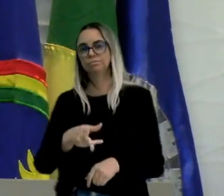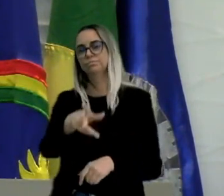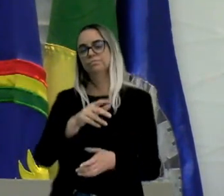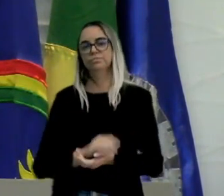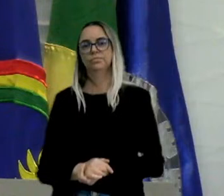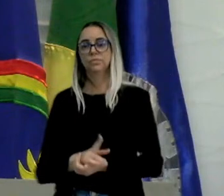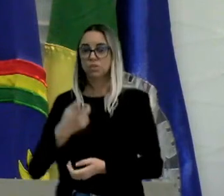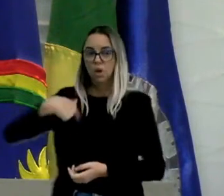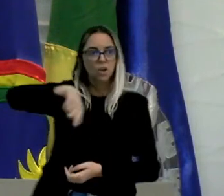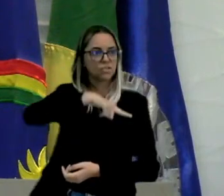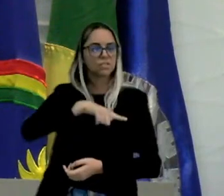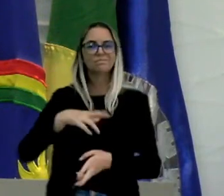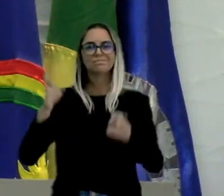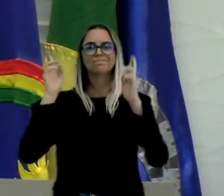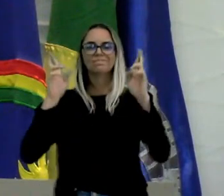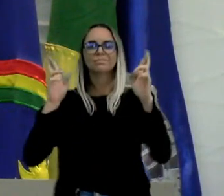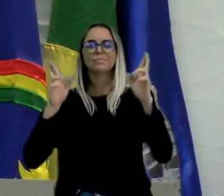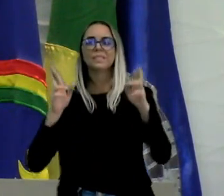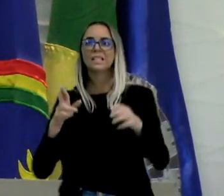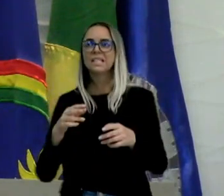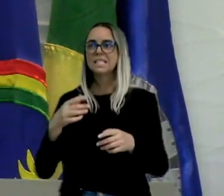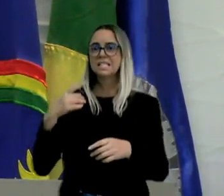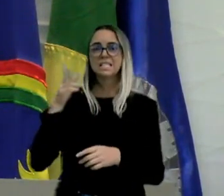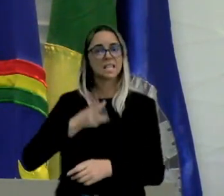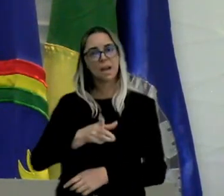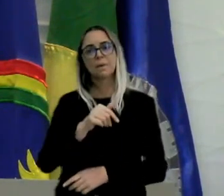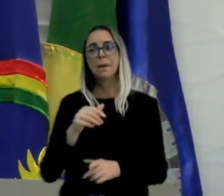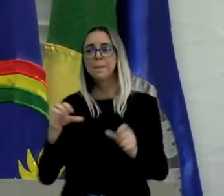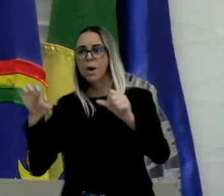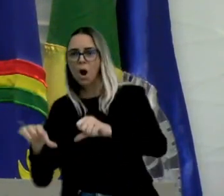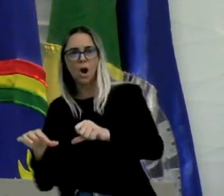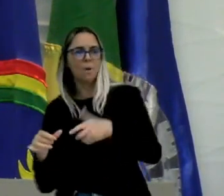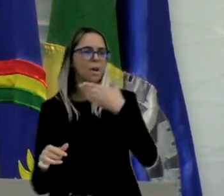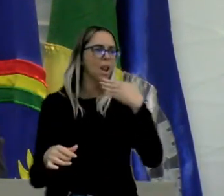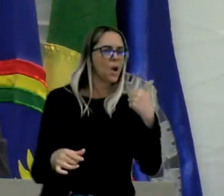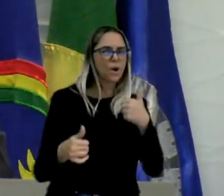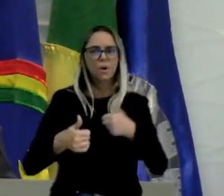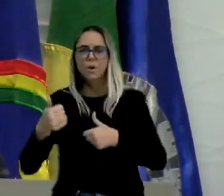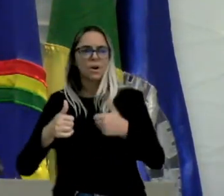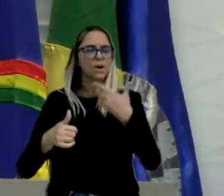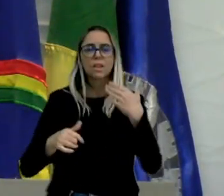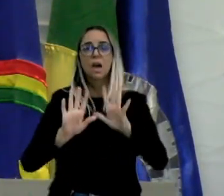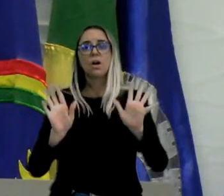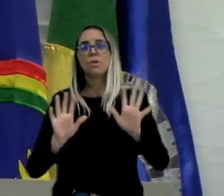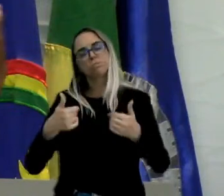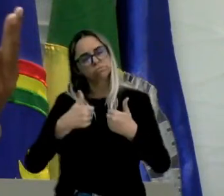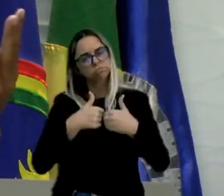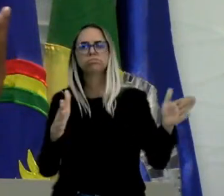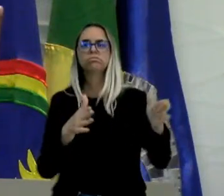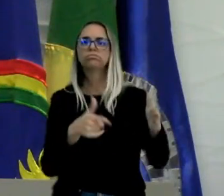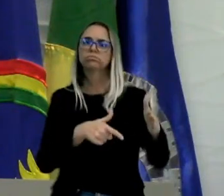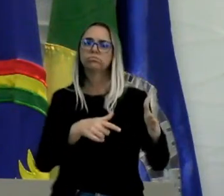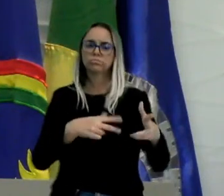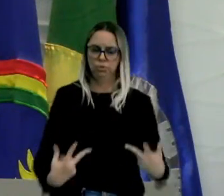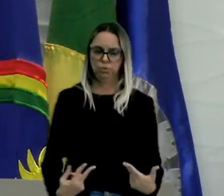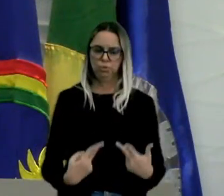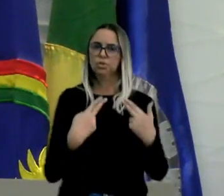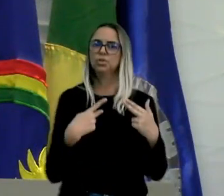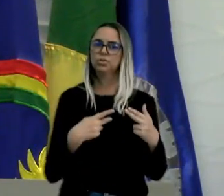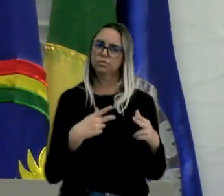Medeiros a gente não uma oposição que torce quantra o pior melhor não a gente torce que abre o bloco cirúrgico mesmo faltando se meses jo